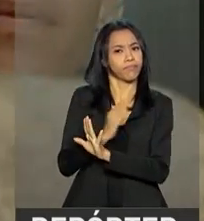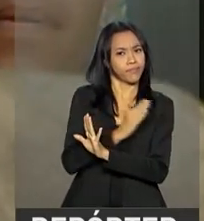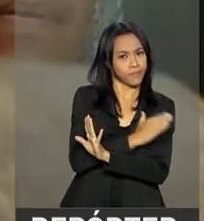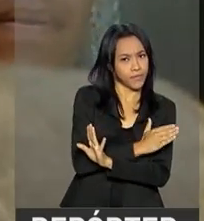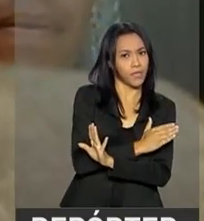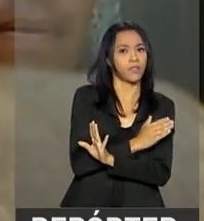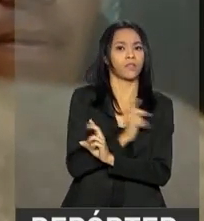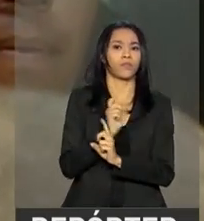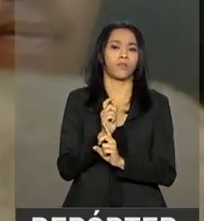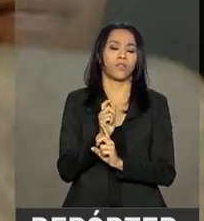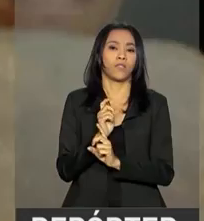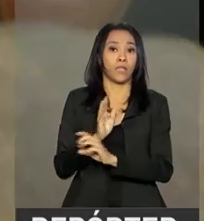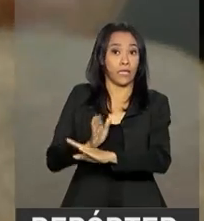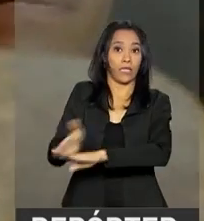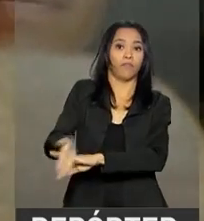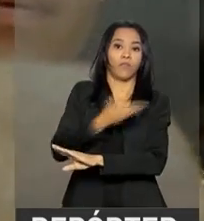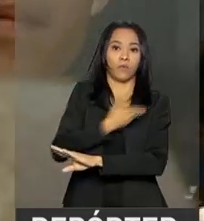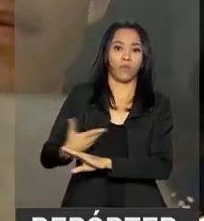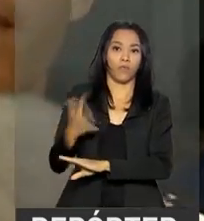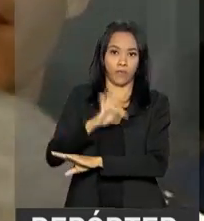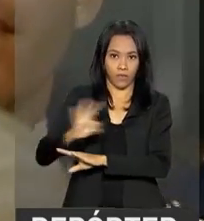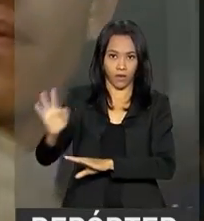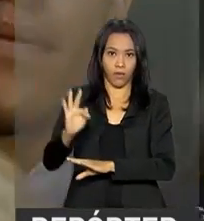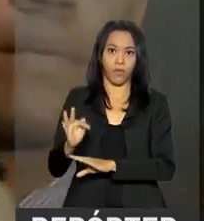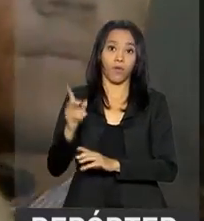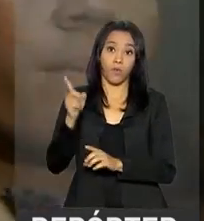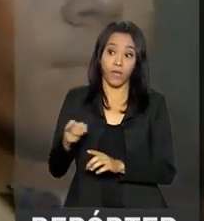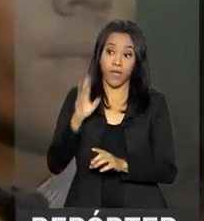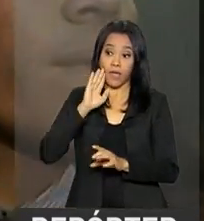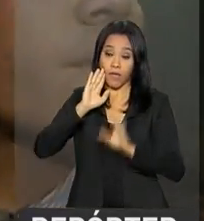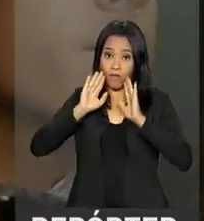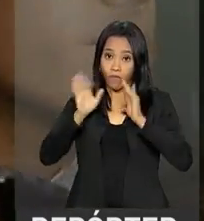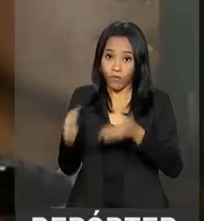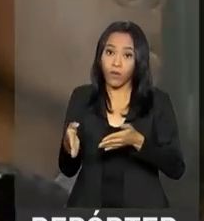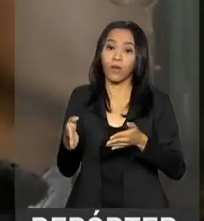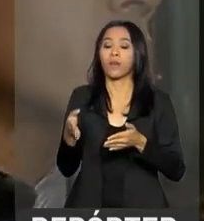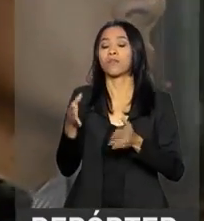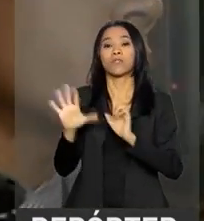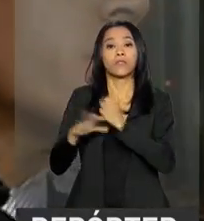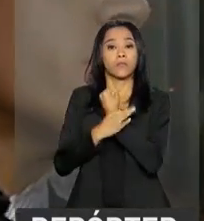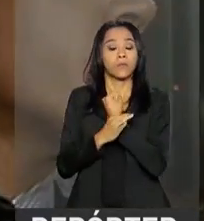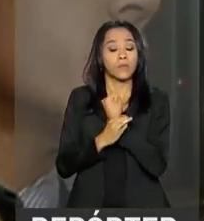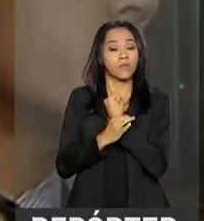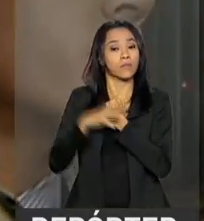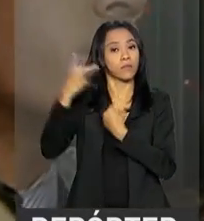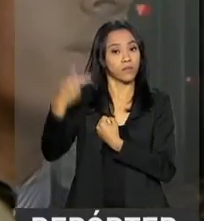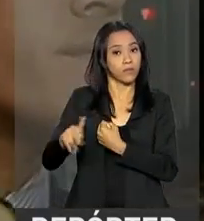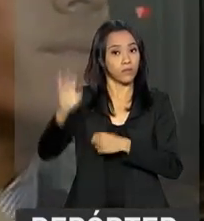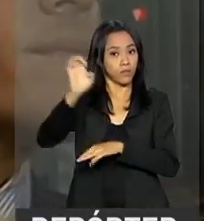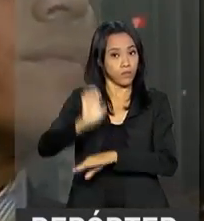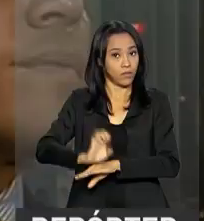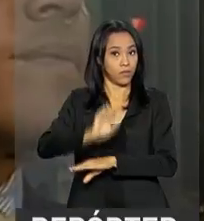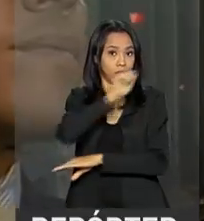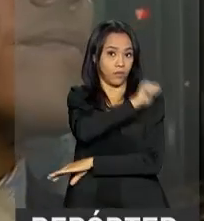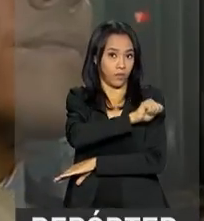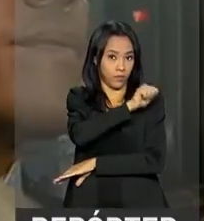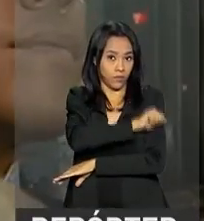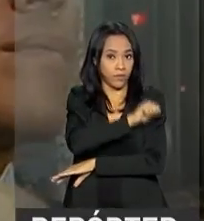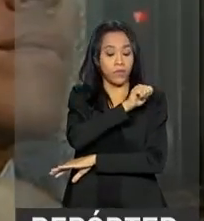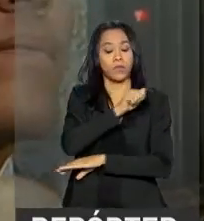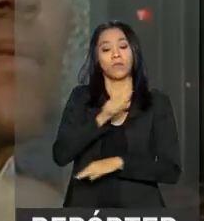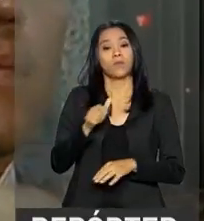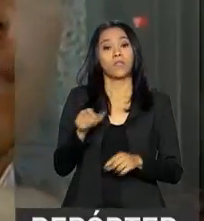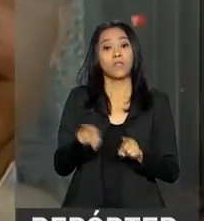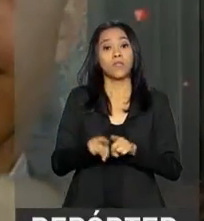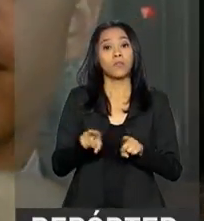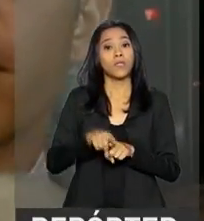intervenção a intervenção um aspecto pontual importantíssimo na segurança do rio e na